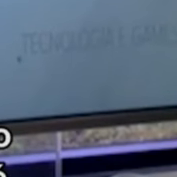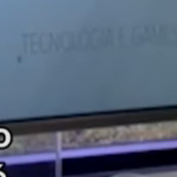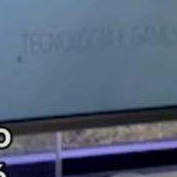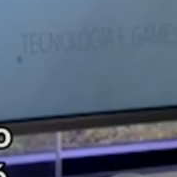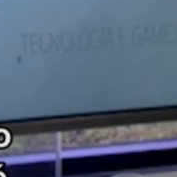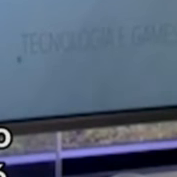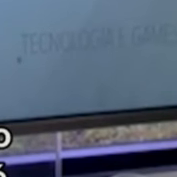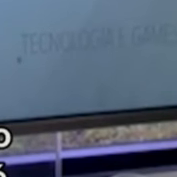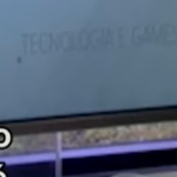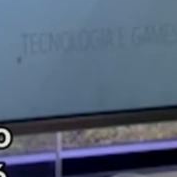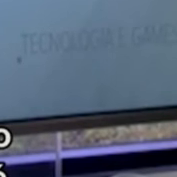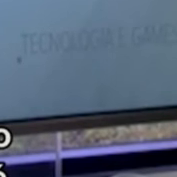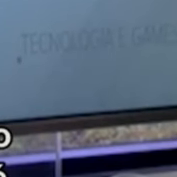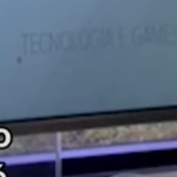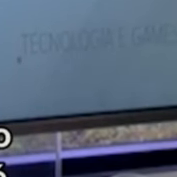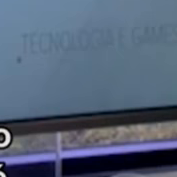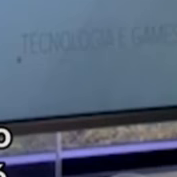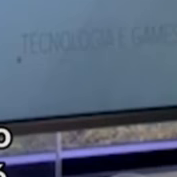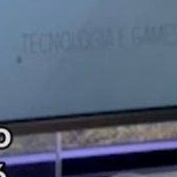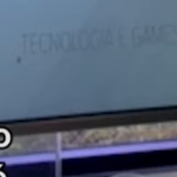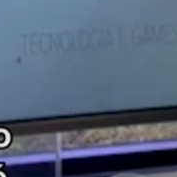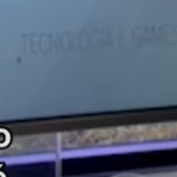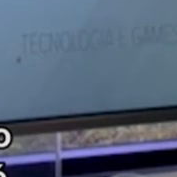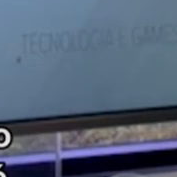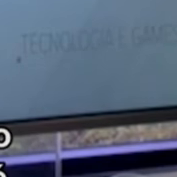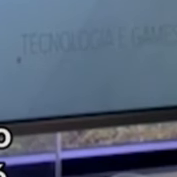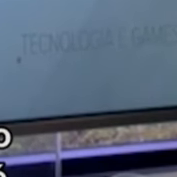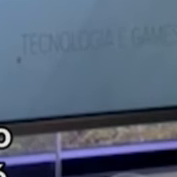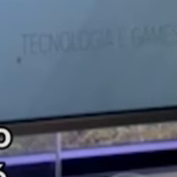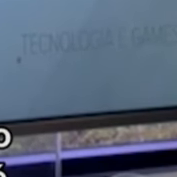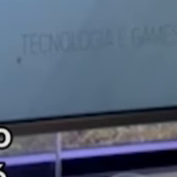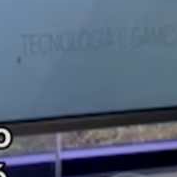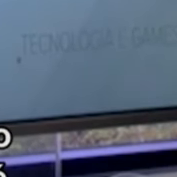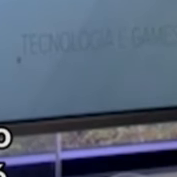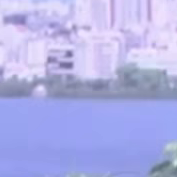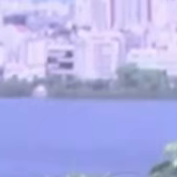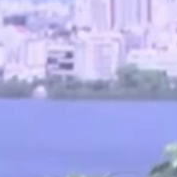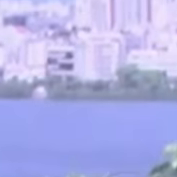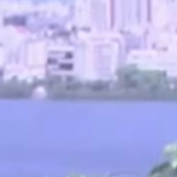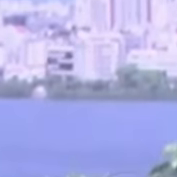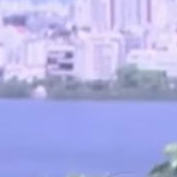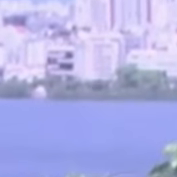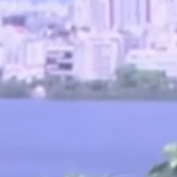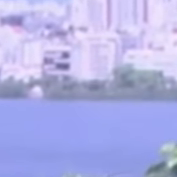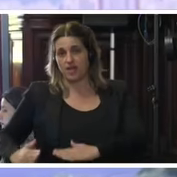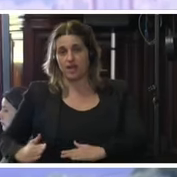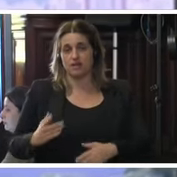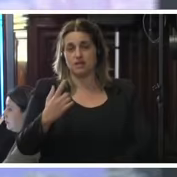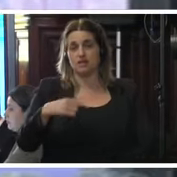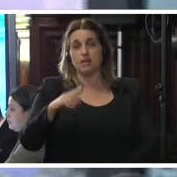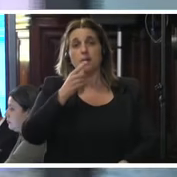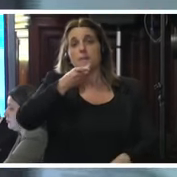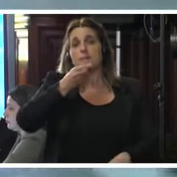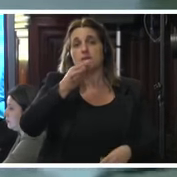Operações Especiais da Polícia Militar fazem, nesse momento, uma operação no complexo de favelas da Maré. A PM está em busca de um suspeito